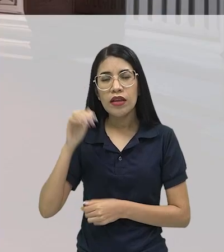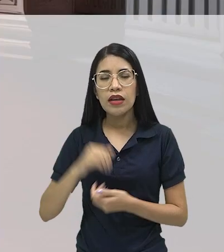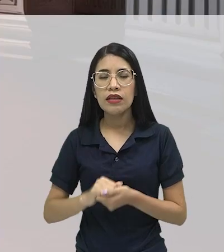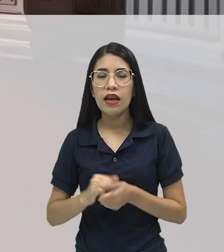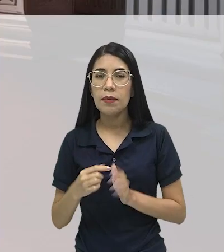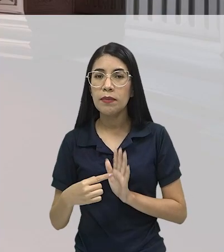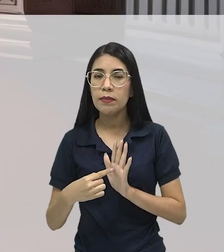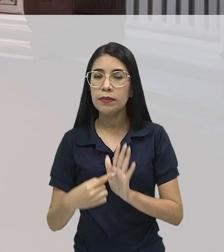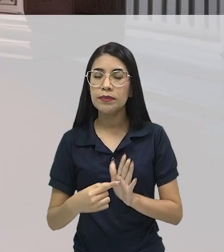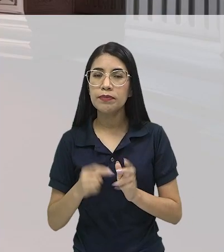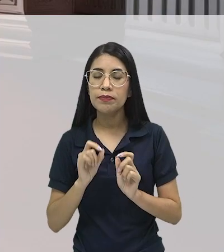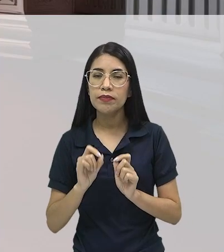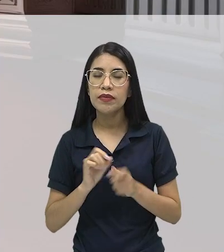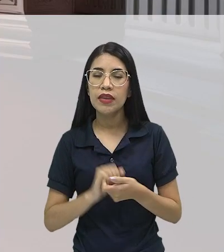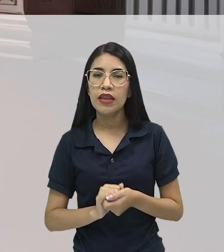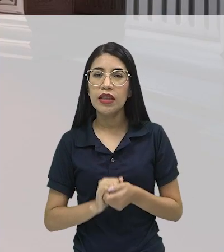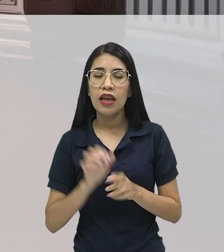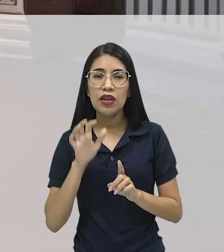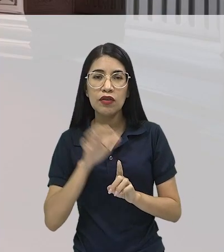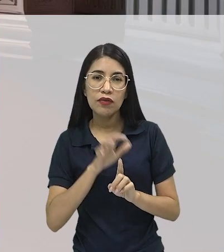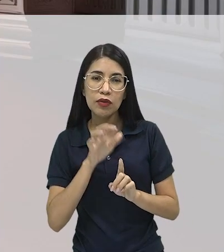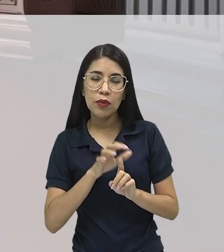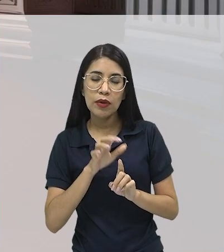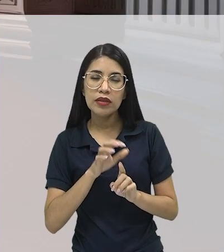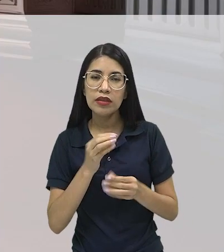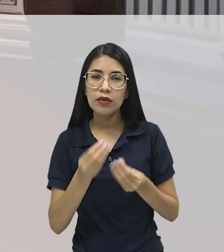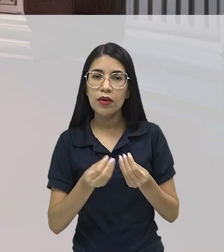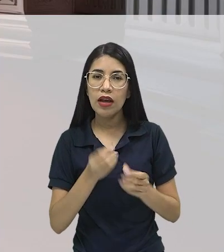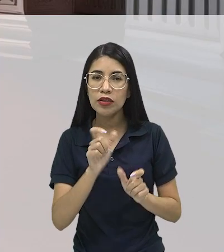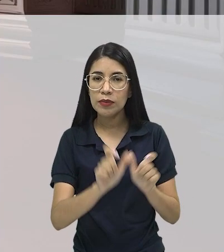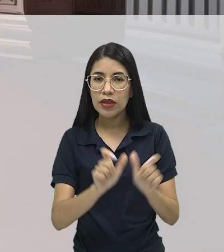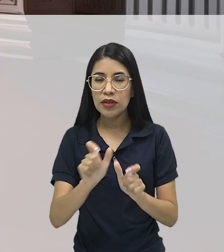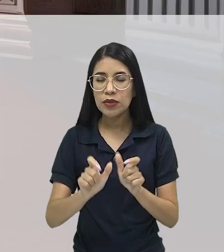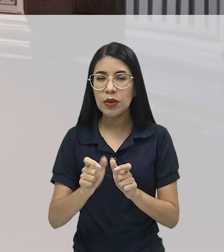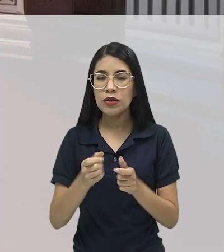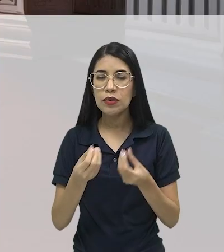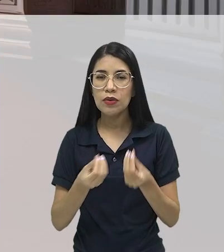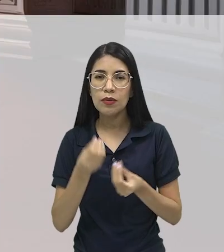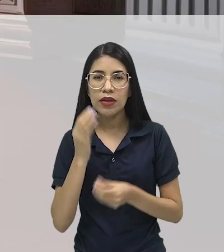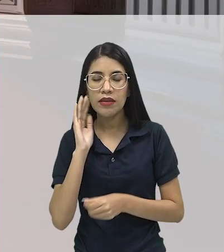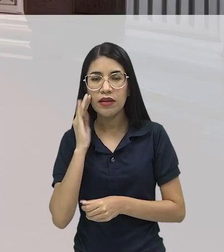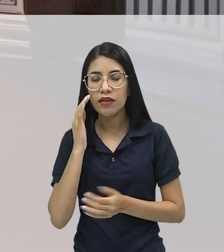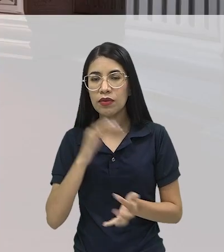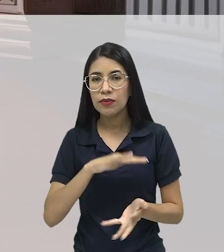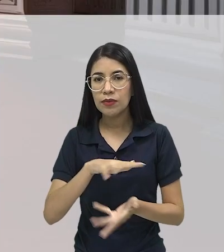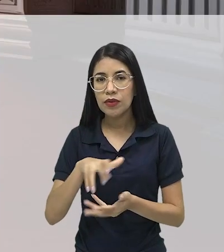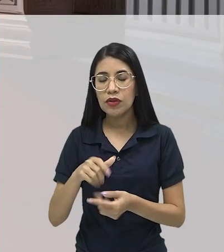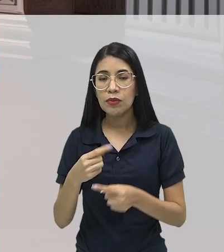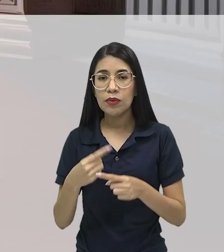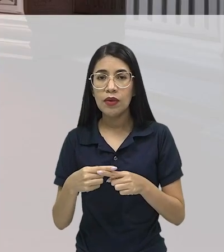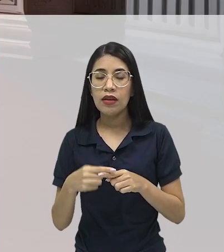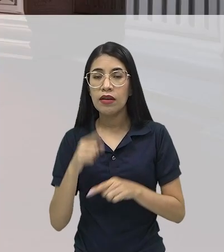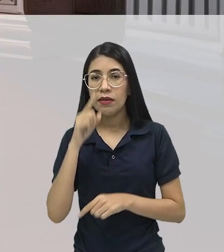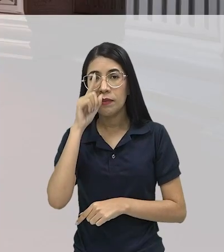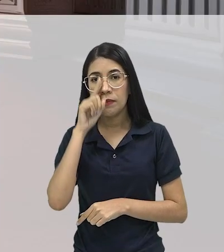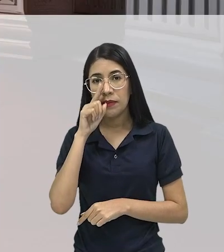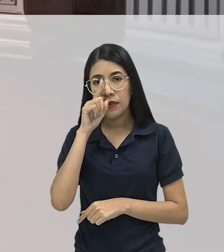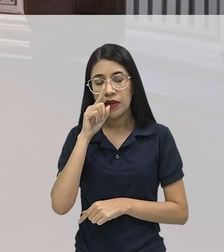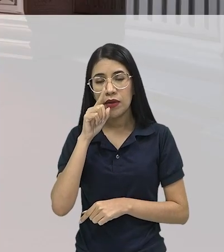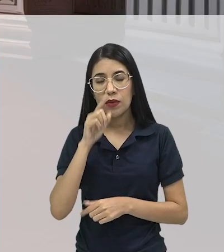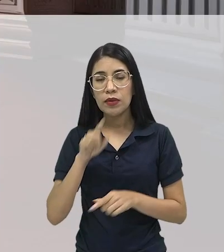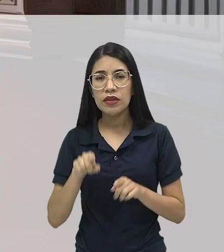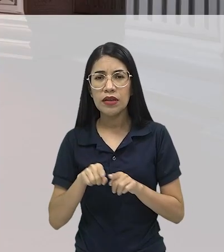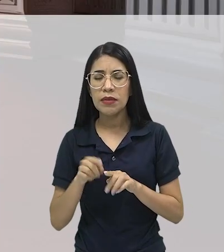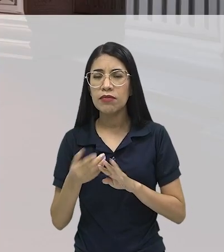estão trazendo ali para a cabeça das pessoas de interpretar agora o mundo. Por quê? Porque isso é perigoso, ou